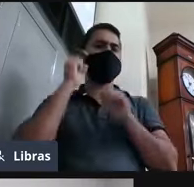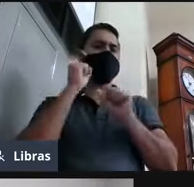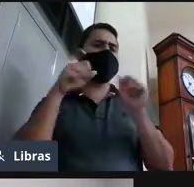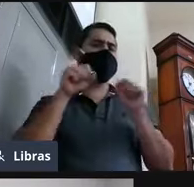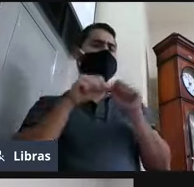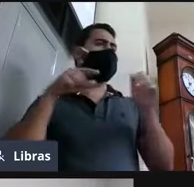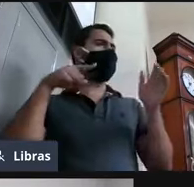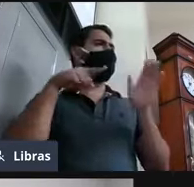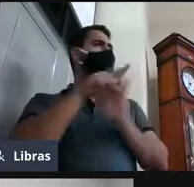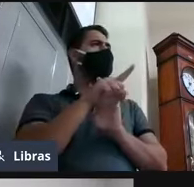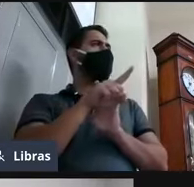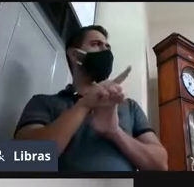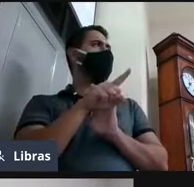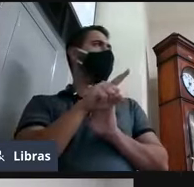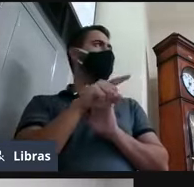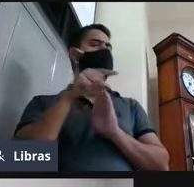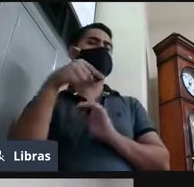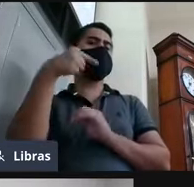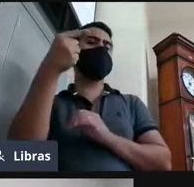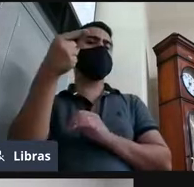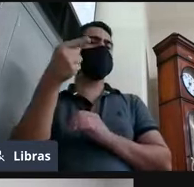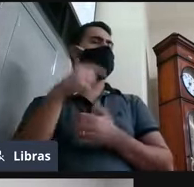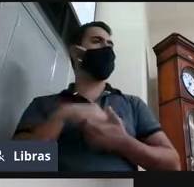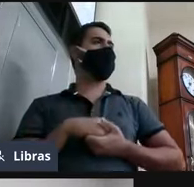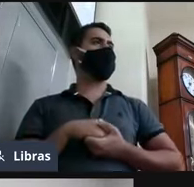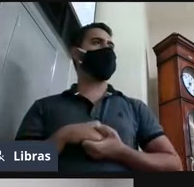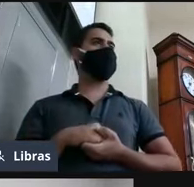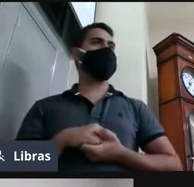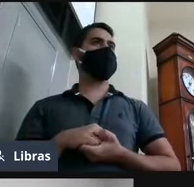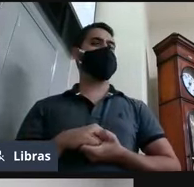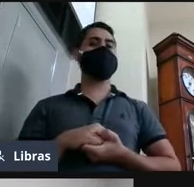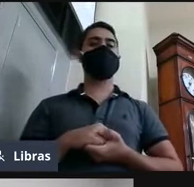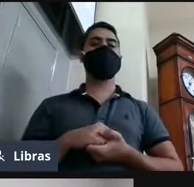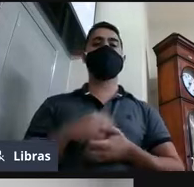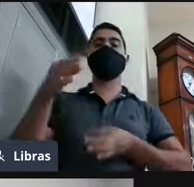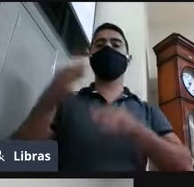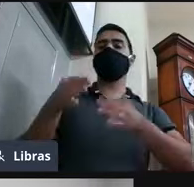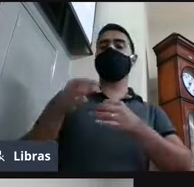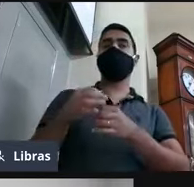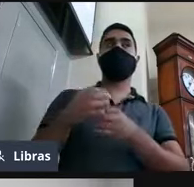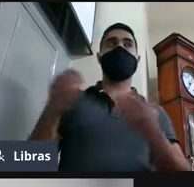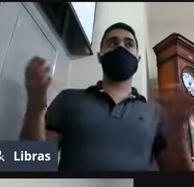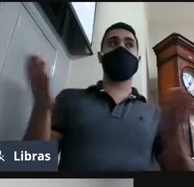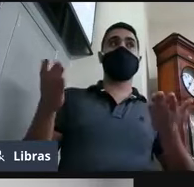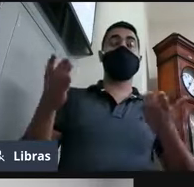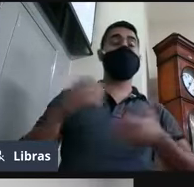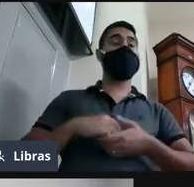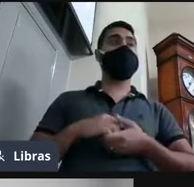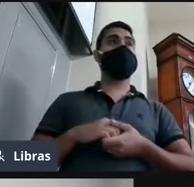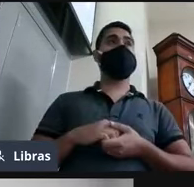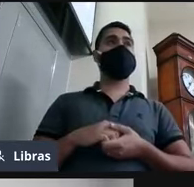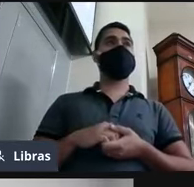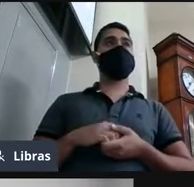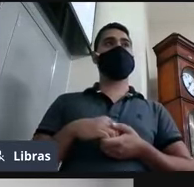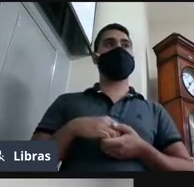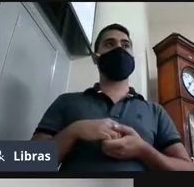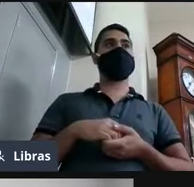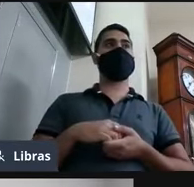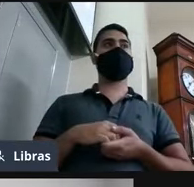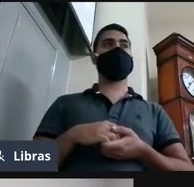sejam feitos posteriormente na Justiça. Então, vamos agora à colocação